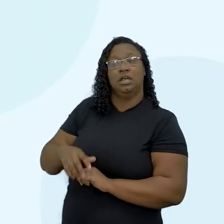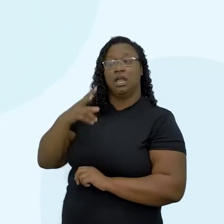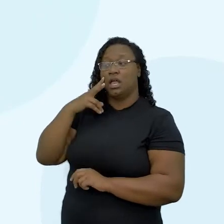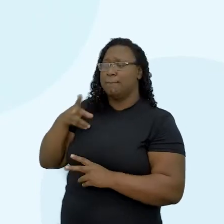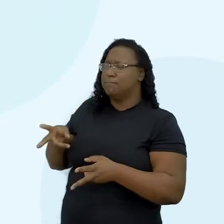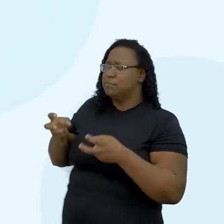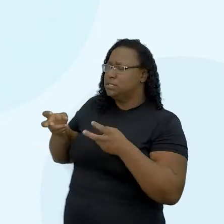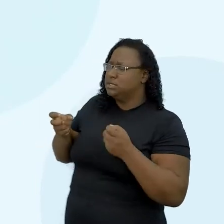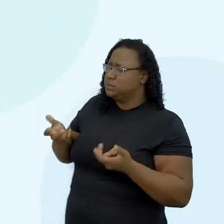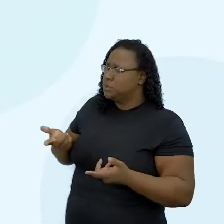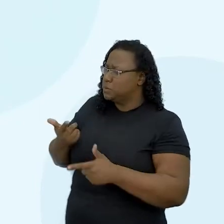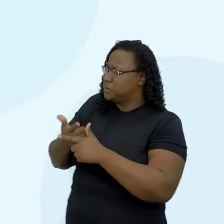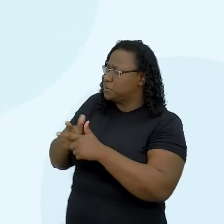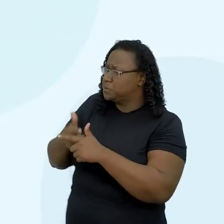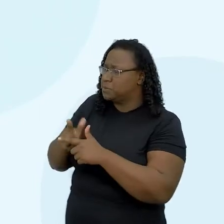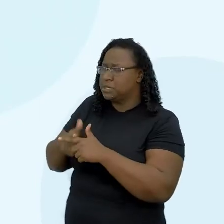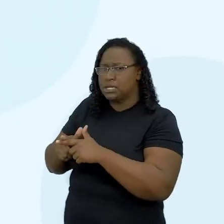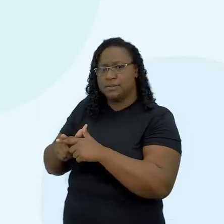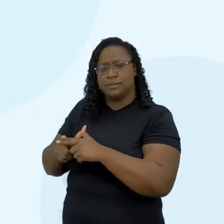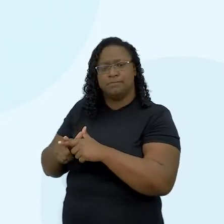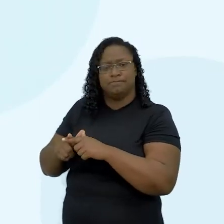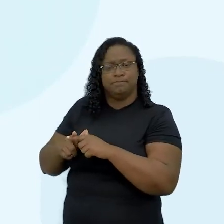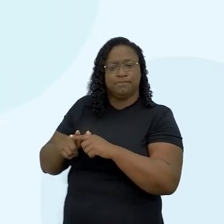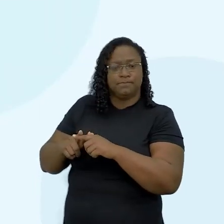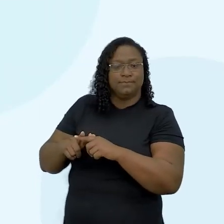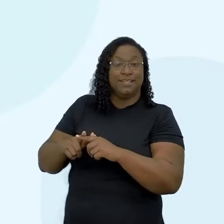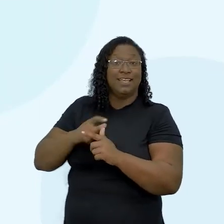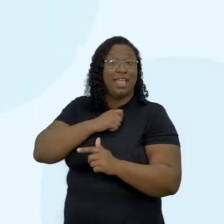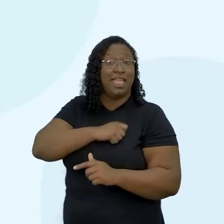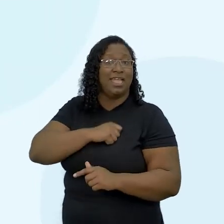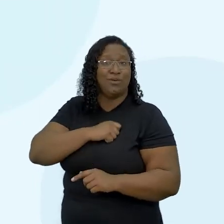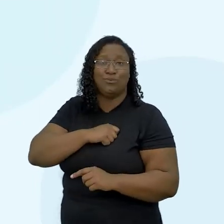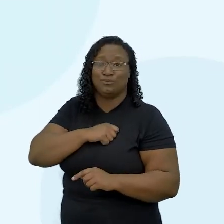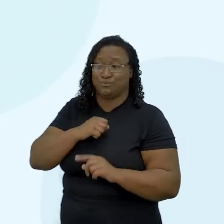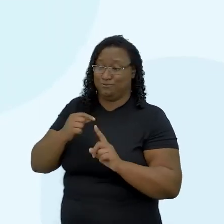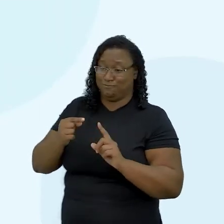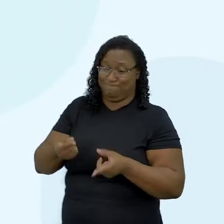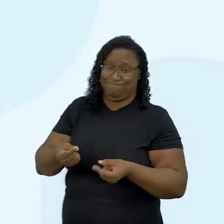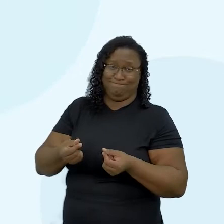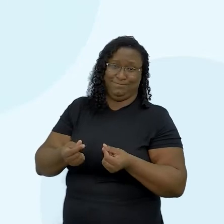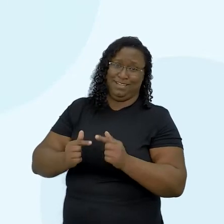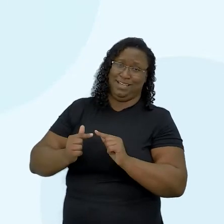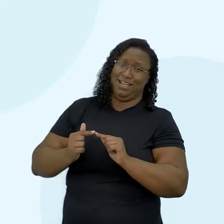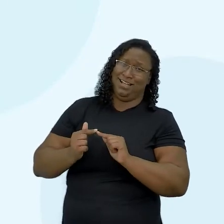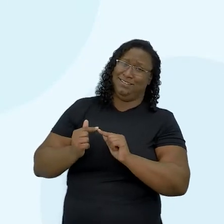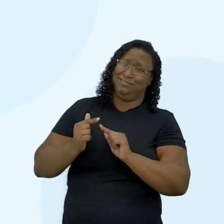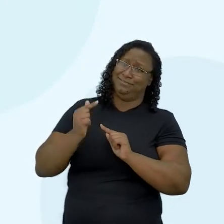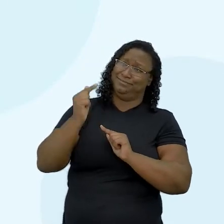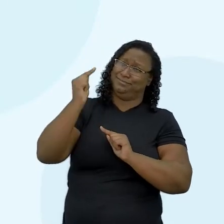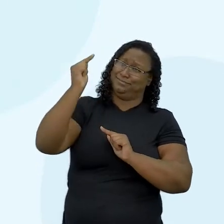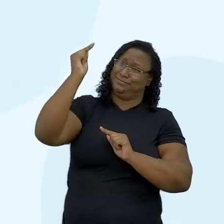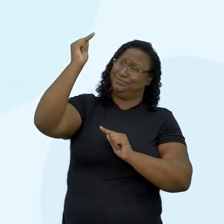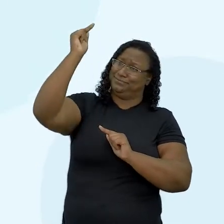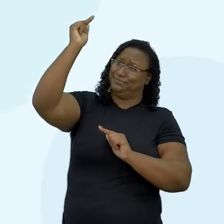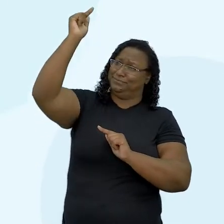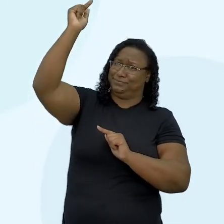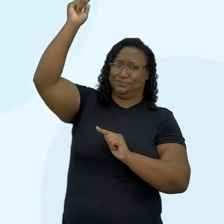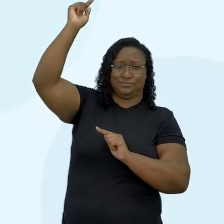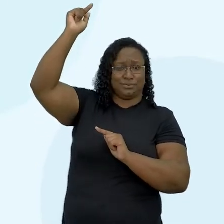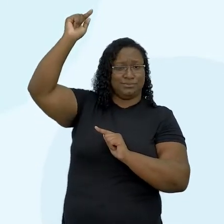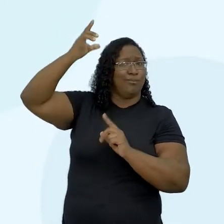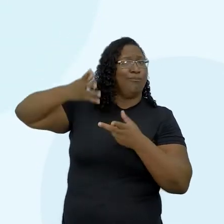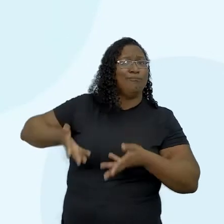algum problema e tal. E aqui foi o pior, no mês de agosto foi o pior momento. E que ela descobriu que estava com uma vazão muito